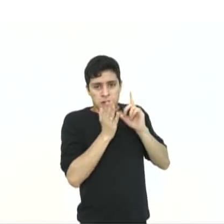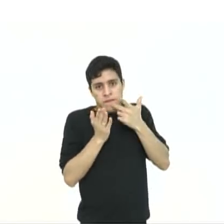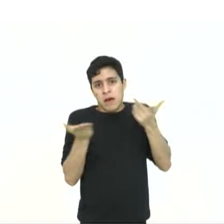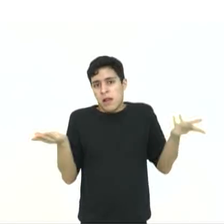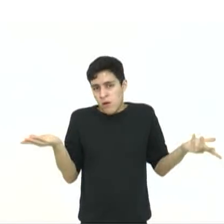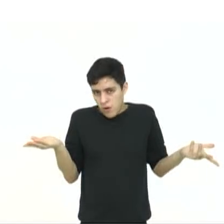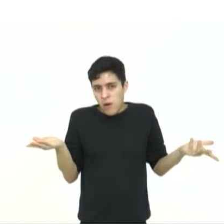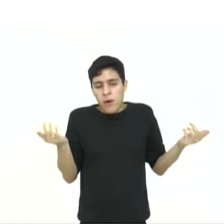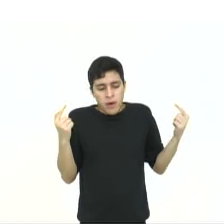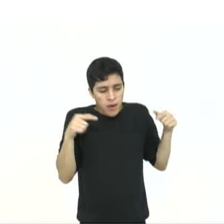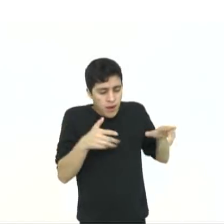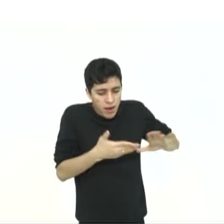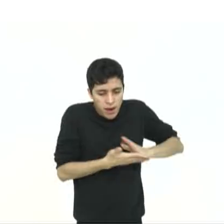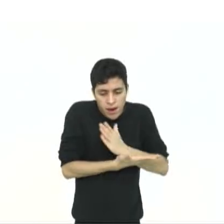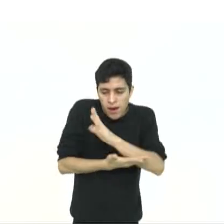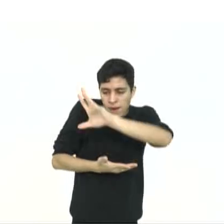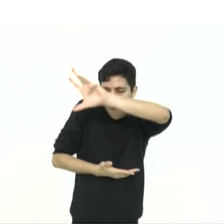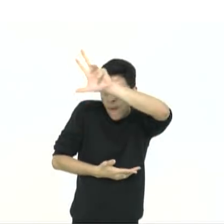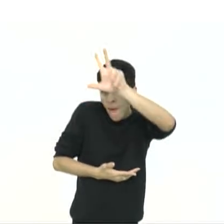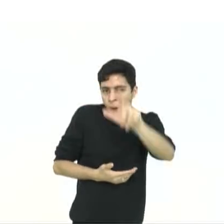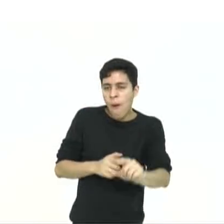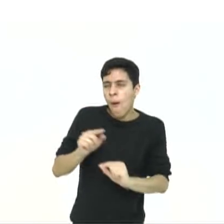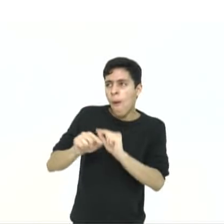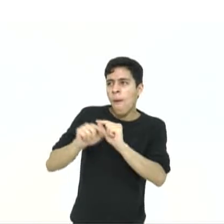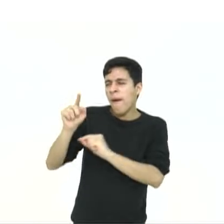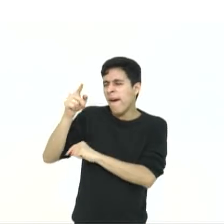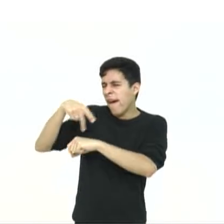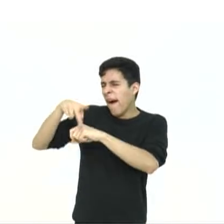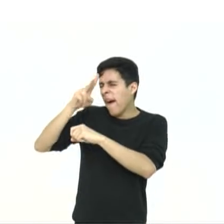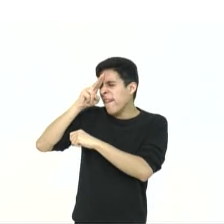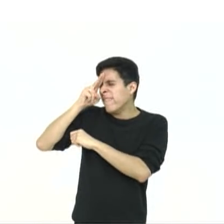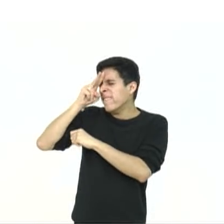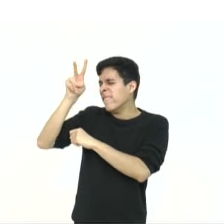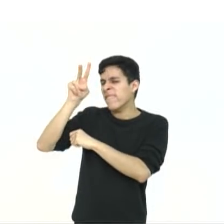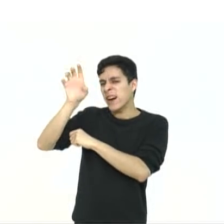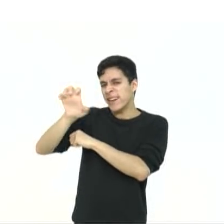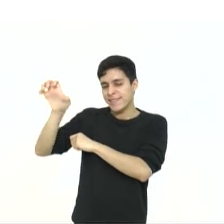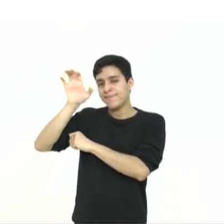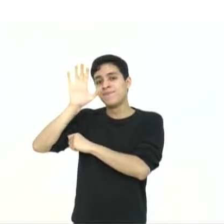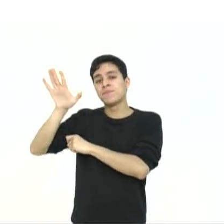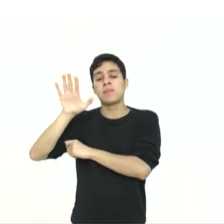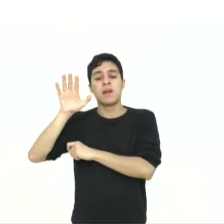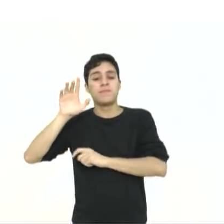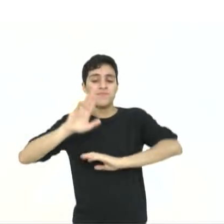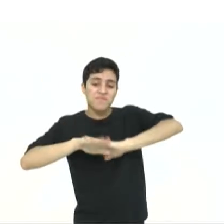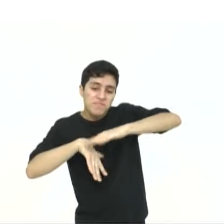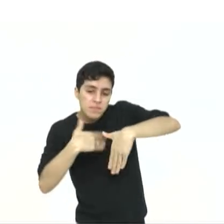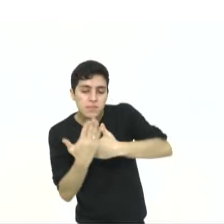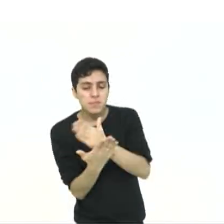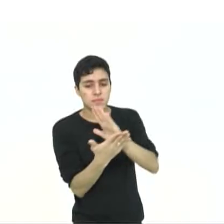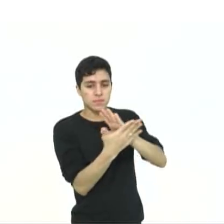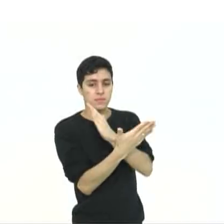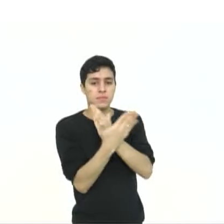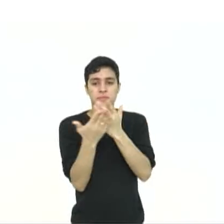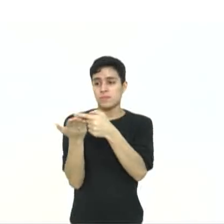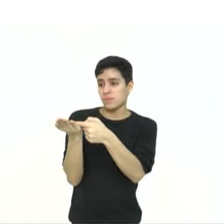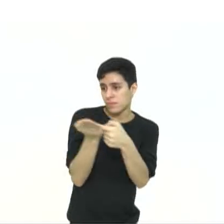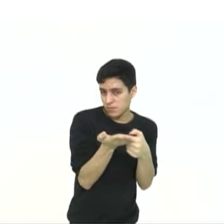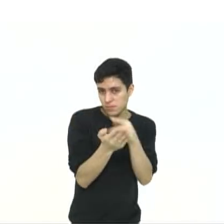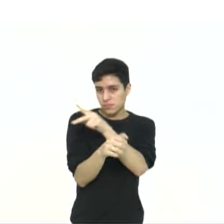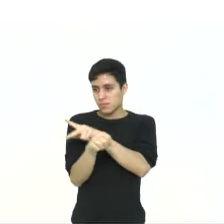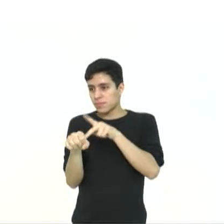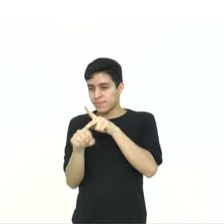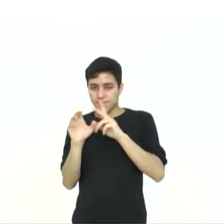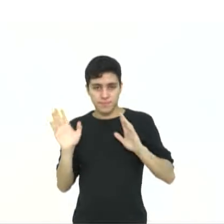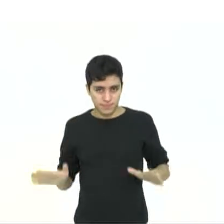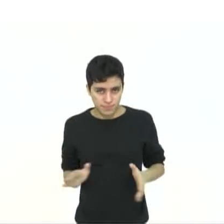A África foi partilhada entre as potências europeias nos anos que se seguiram na conferência, por meio de acordos bilaterais